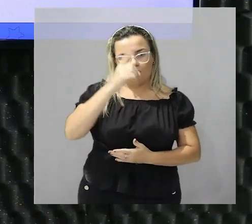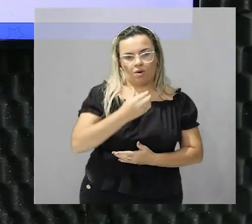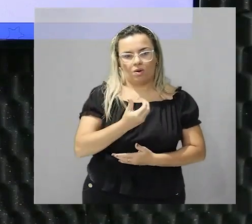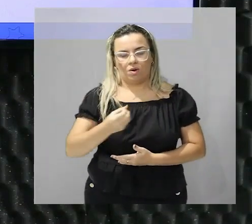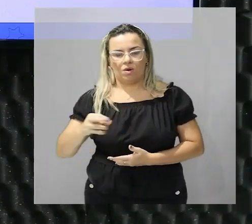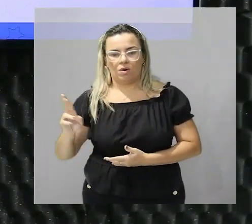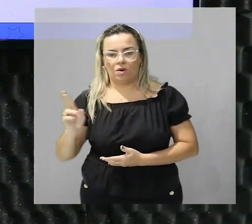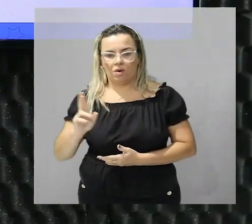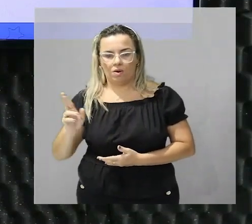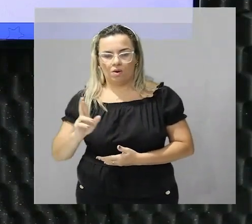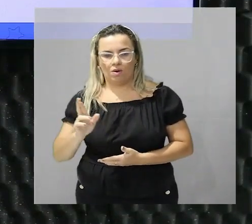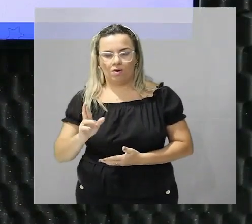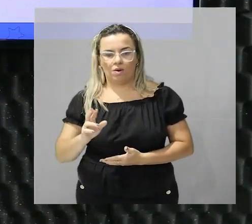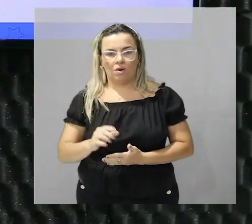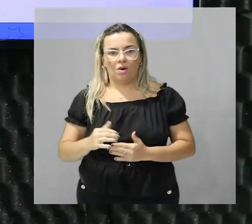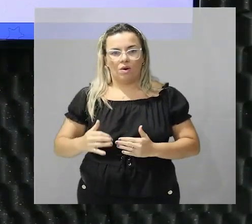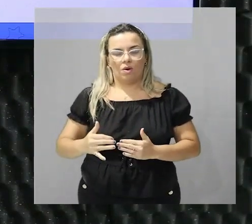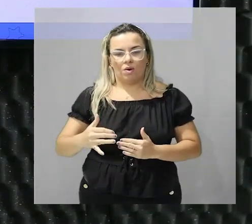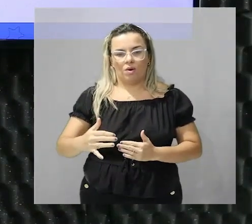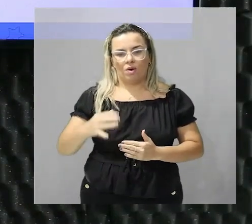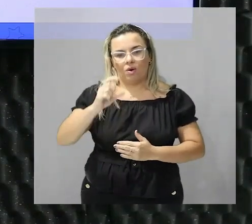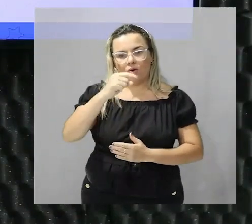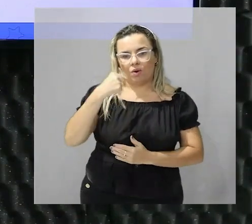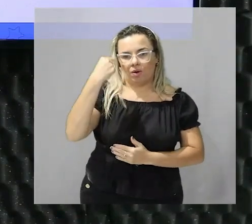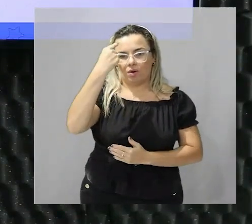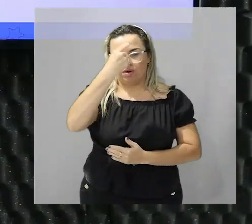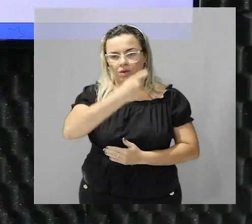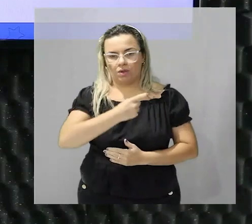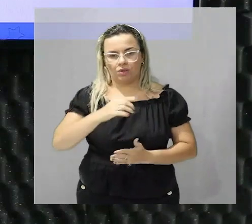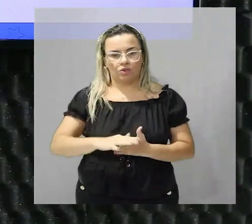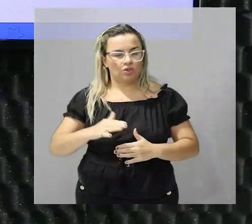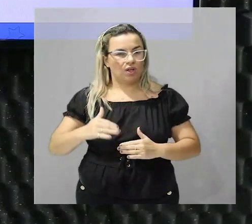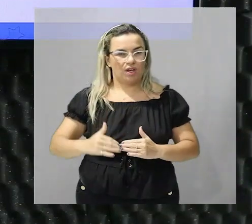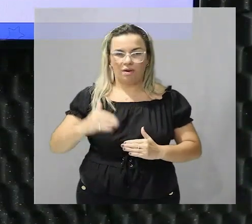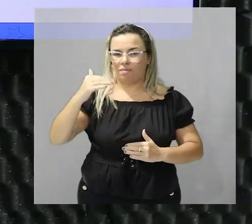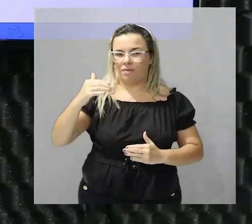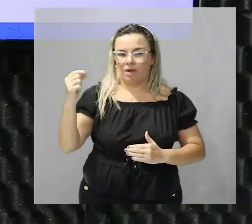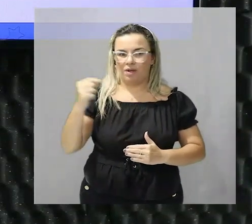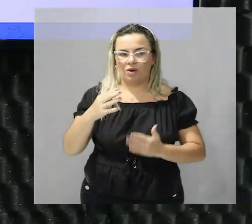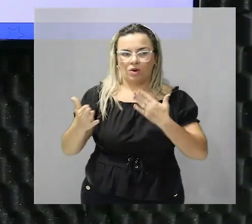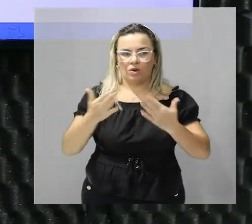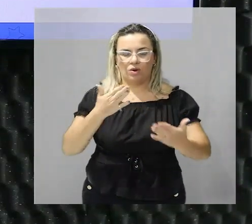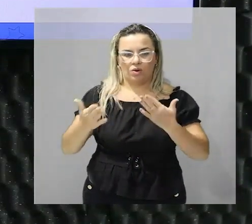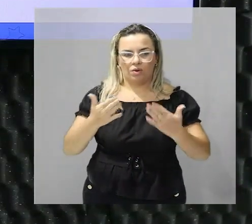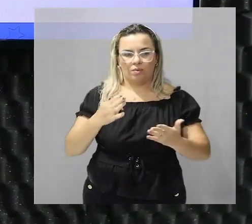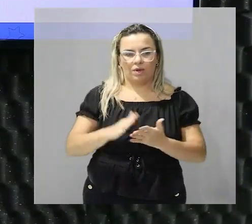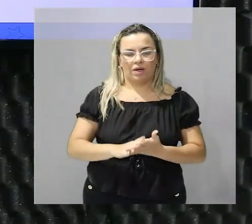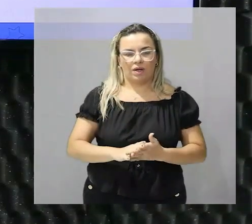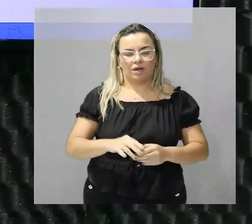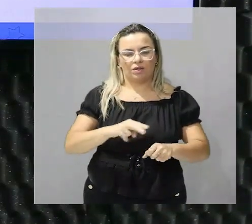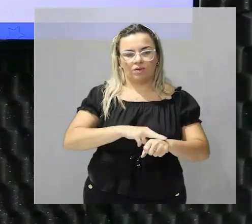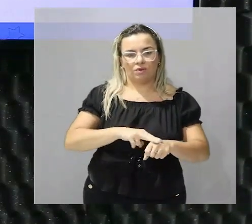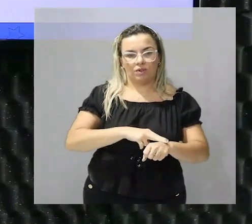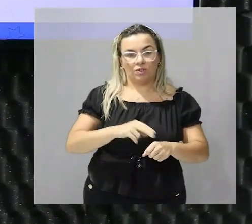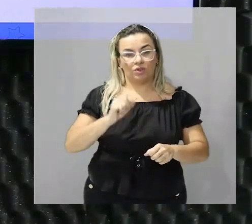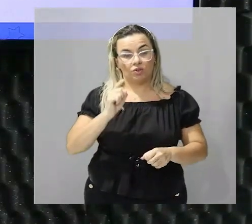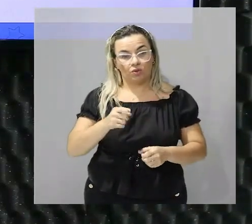esses R$,00 já é maior do que os R$,00 lá. Então, o amarelo está fora no caso do Lucas, tá?